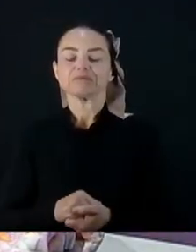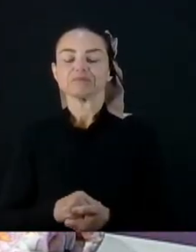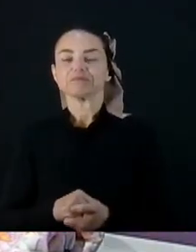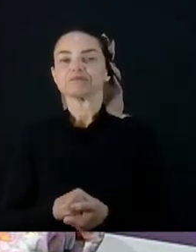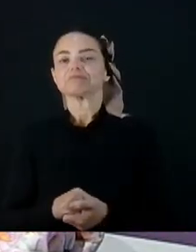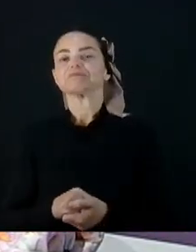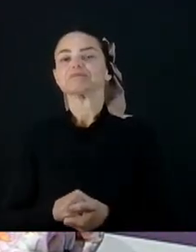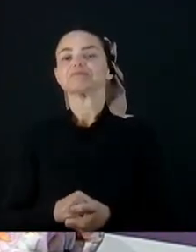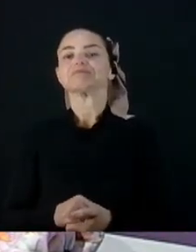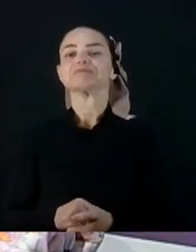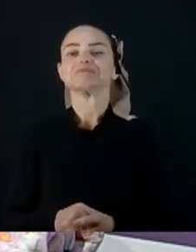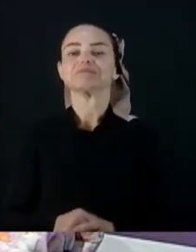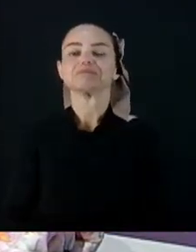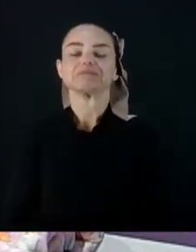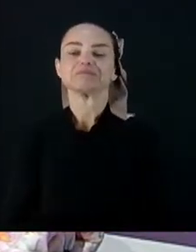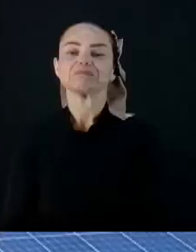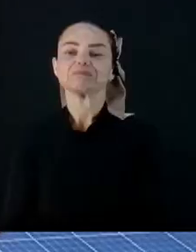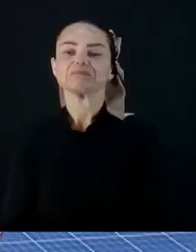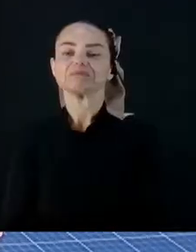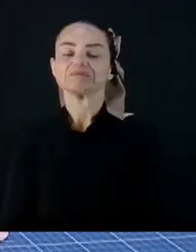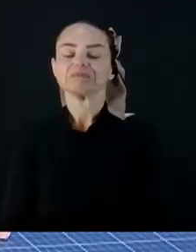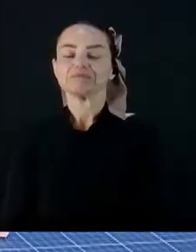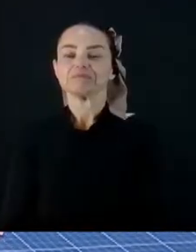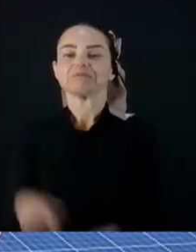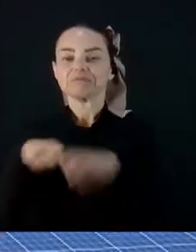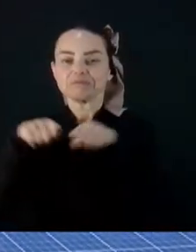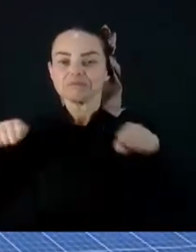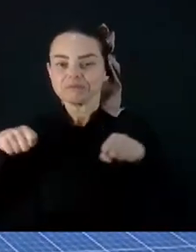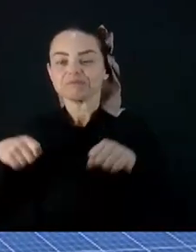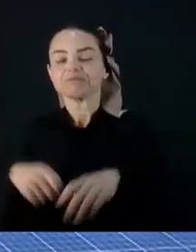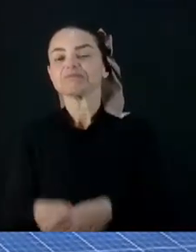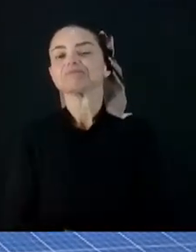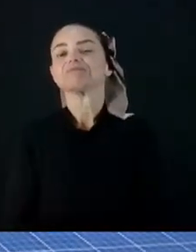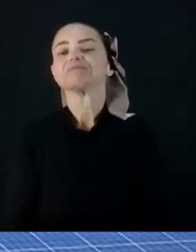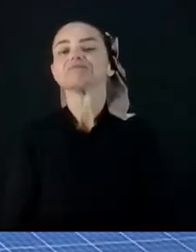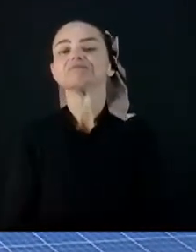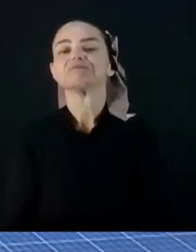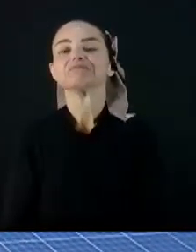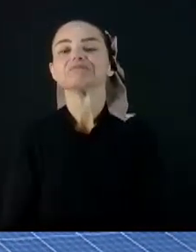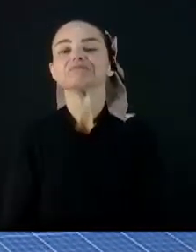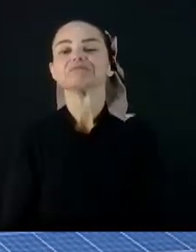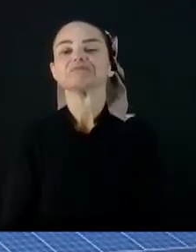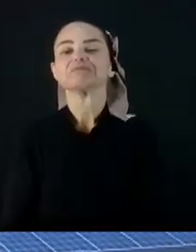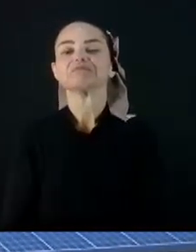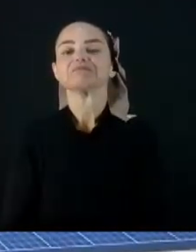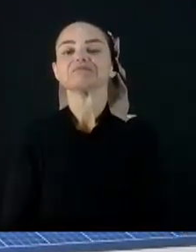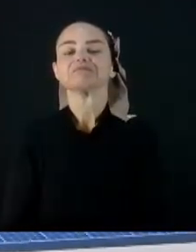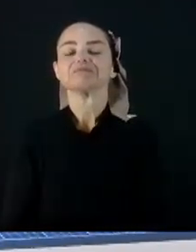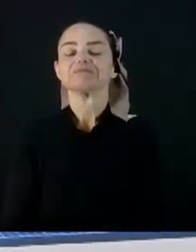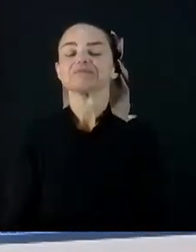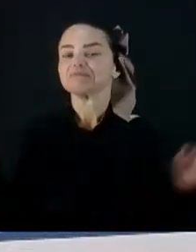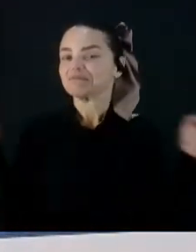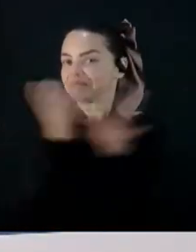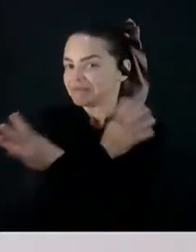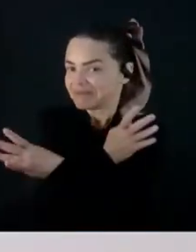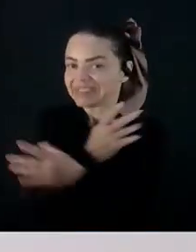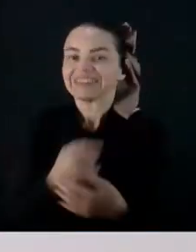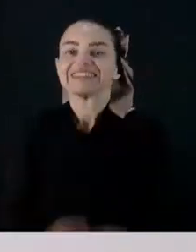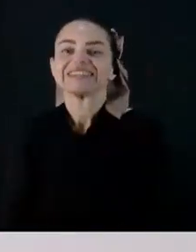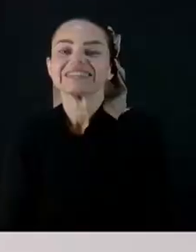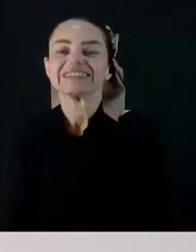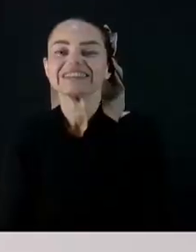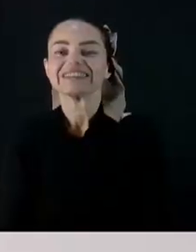pra você Isso. fechar assim? Isso, dos dois entendi. lados. Pronto, ó, passamos do outro lado e o saquinho ficou prontinho, ó. Perfeito. Aí